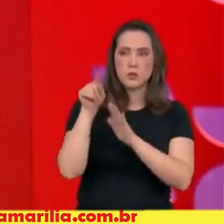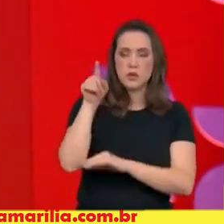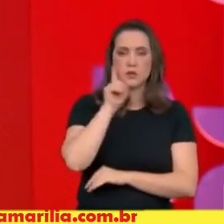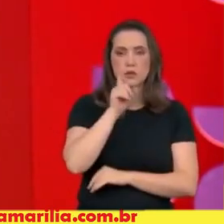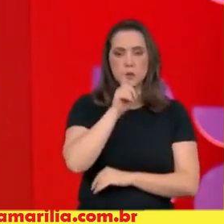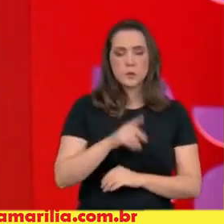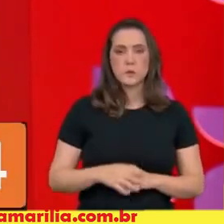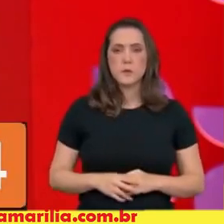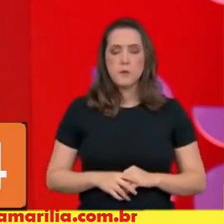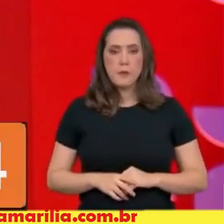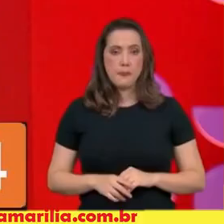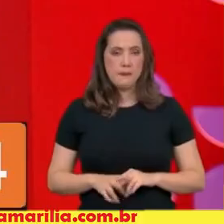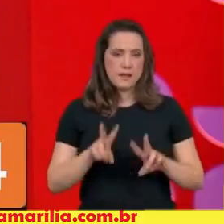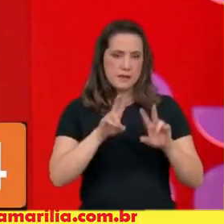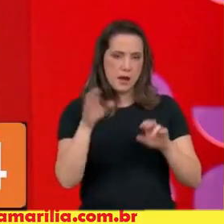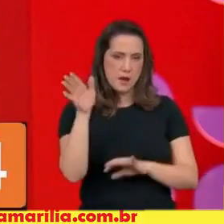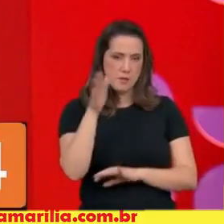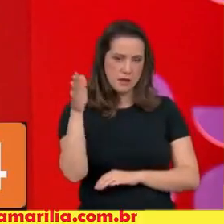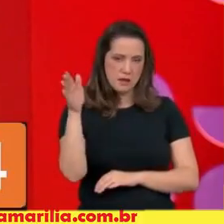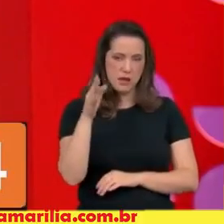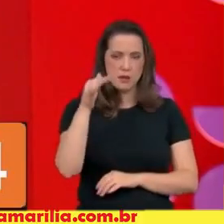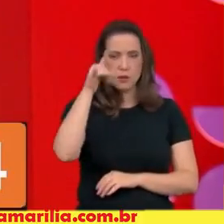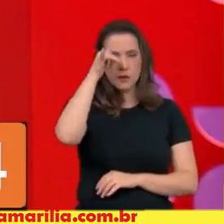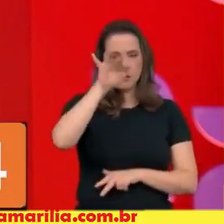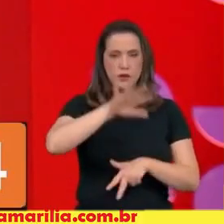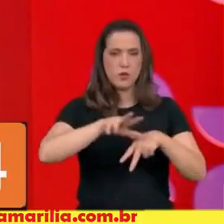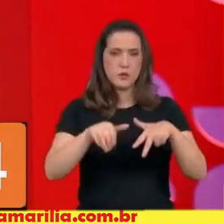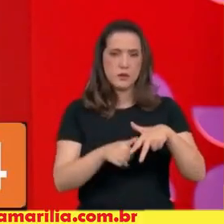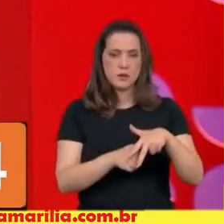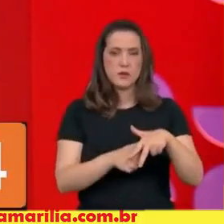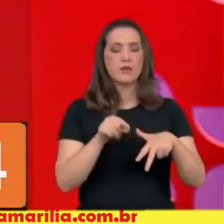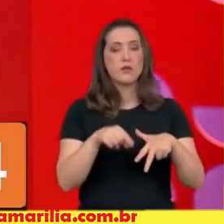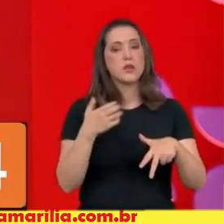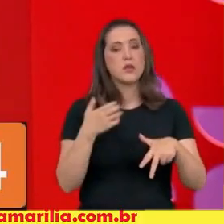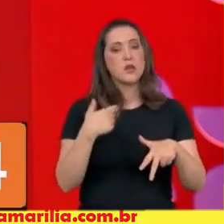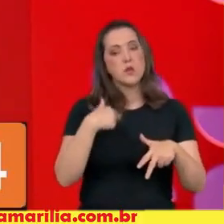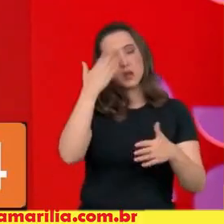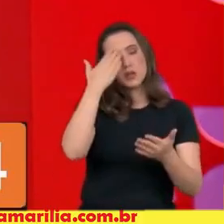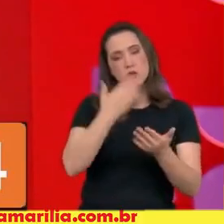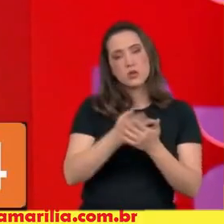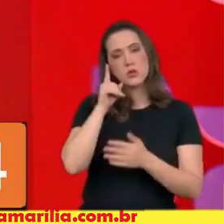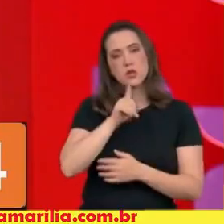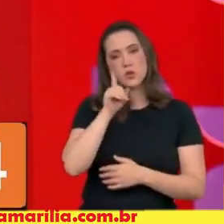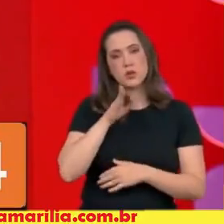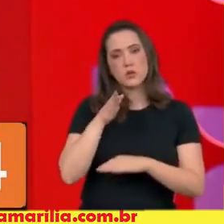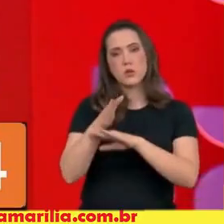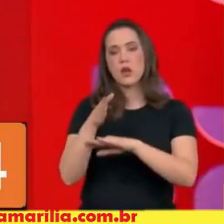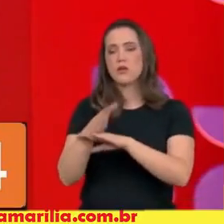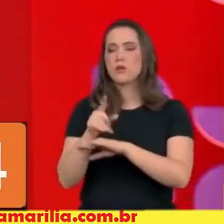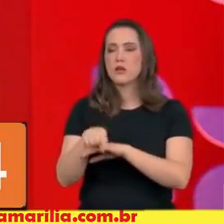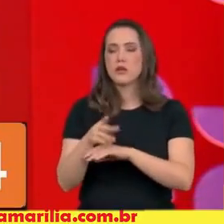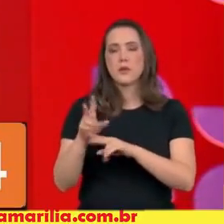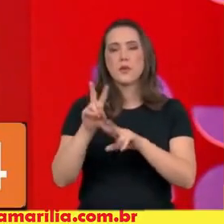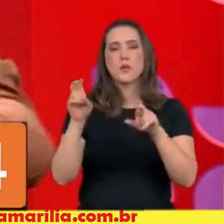que ela é usada pelos Estados Unidos em outros países para fazer intervenções via manifestações. Isso aconteceu só no Brasil ou você viu esse padrão